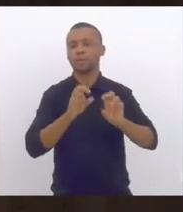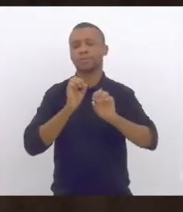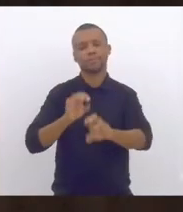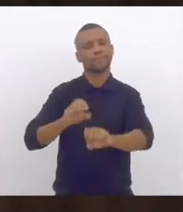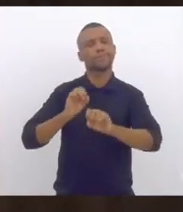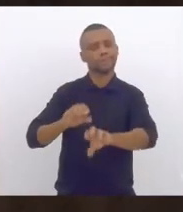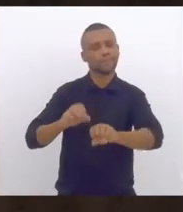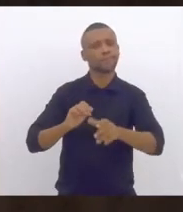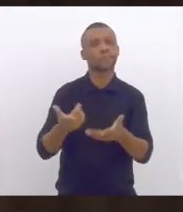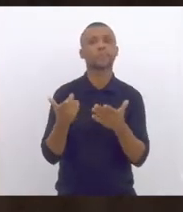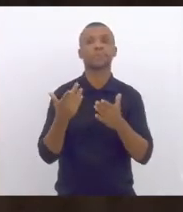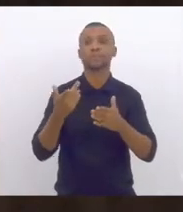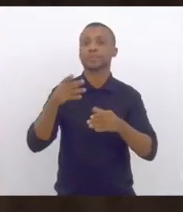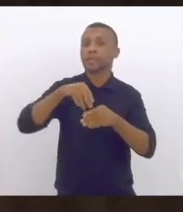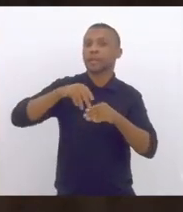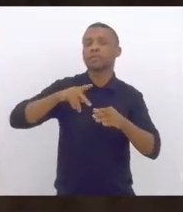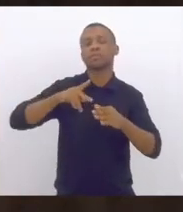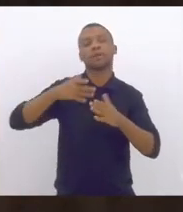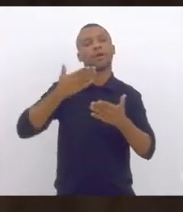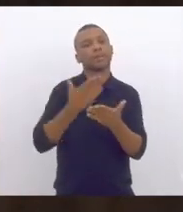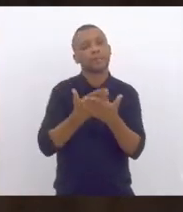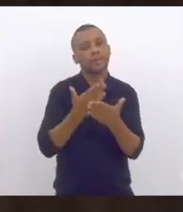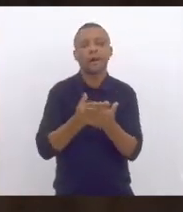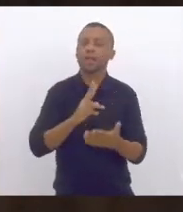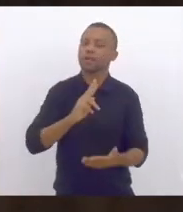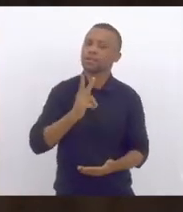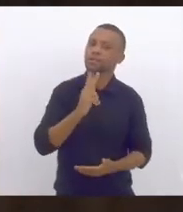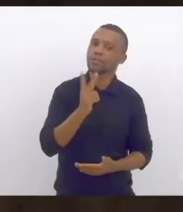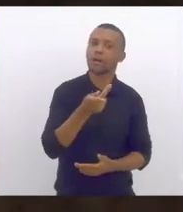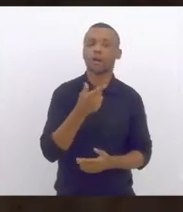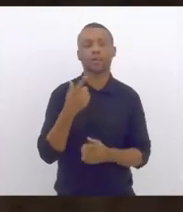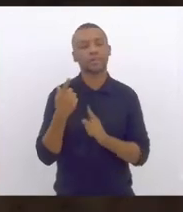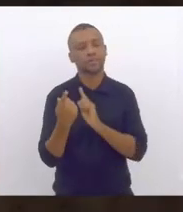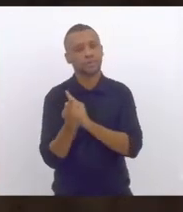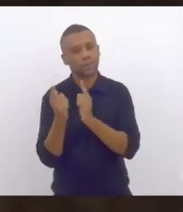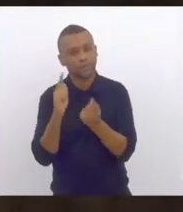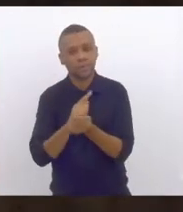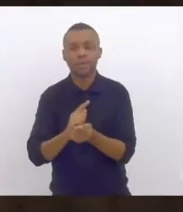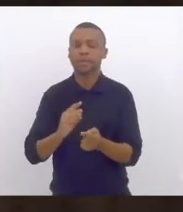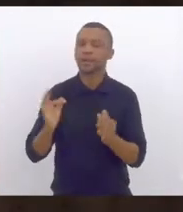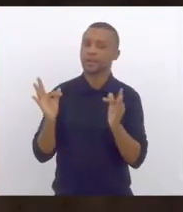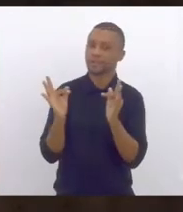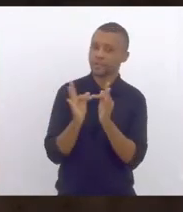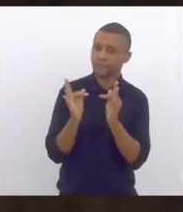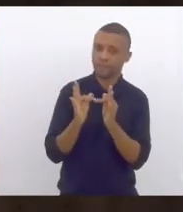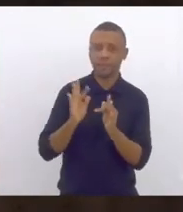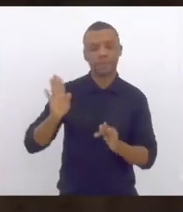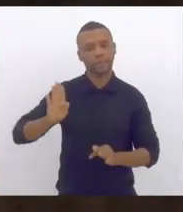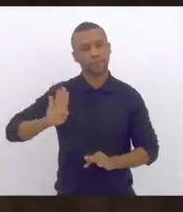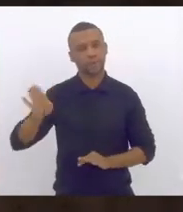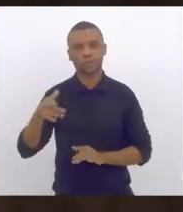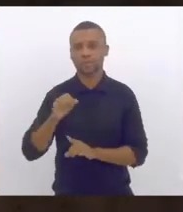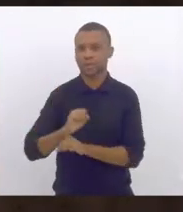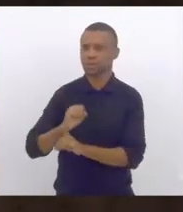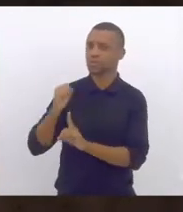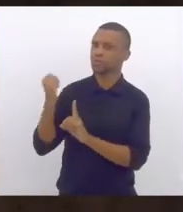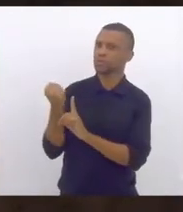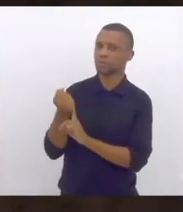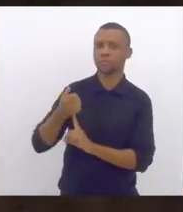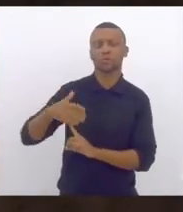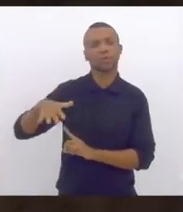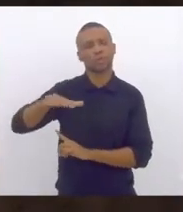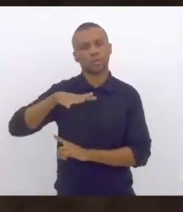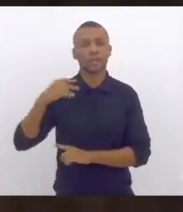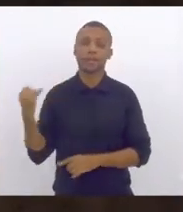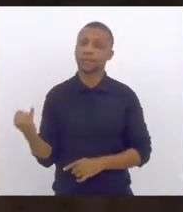questão climática nas aulas de história, de geografia, de química, de física, de biologia, de sociologia, é algo